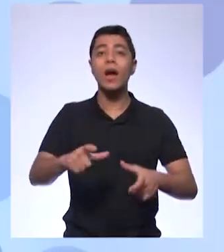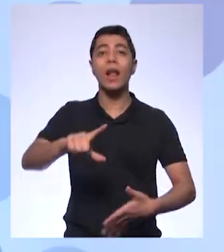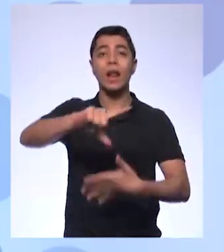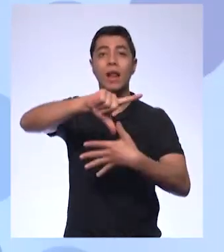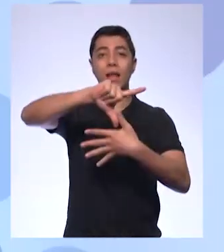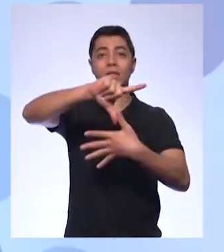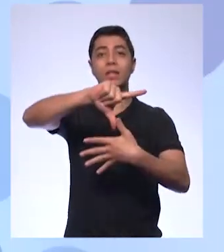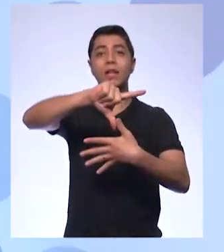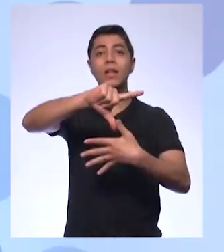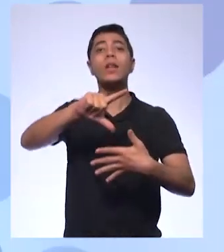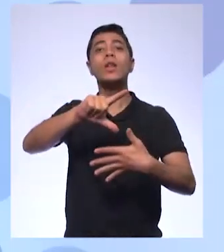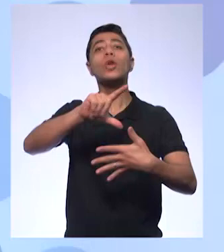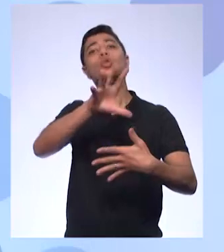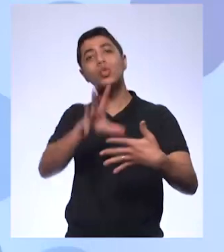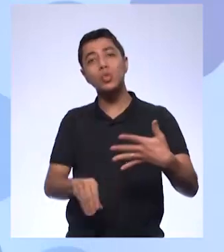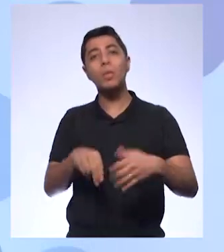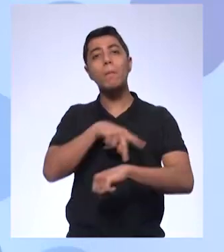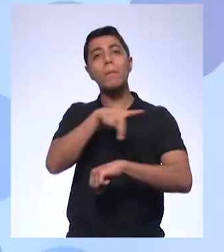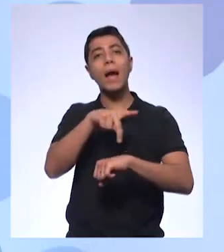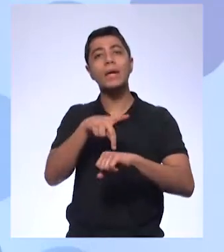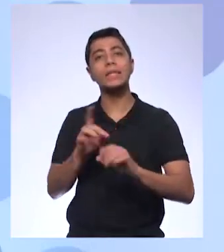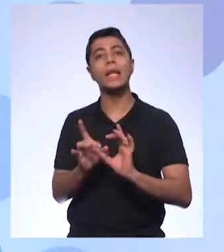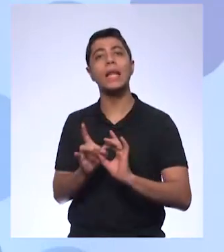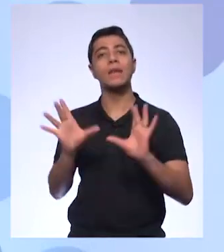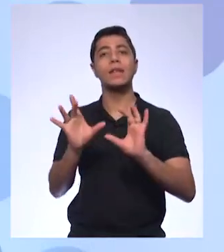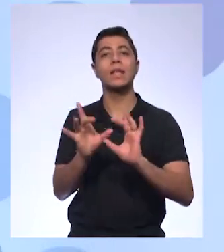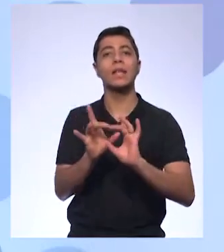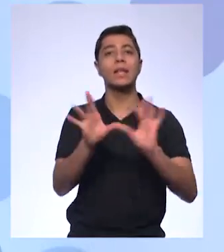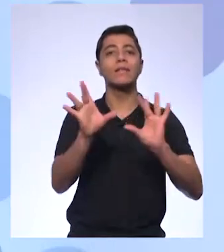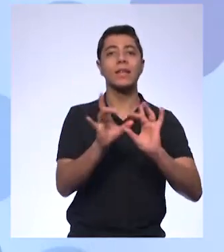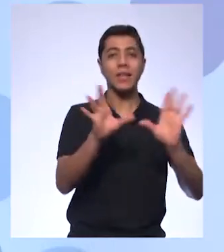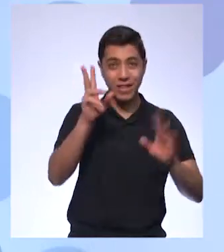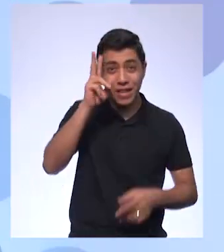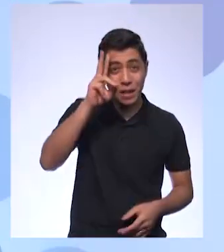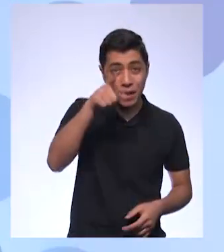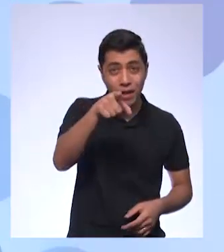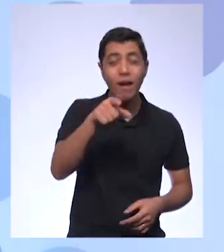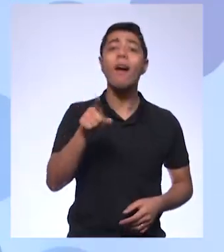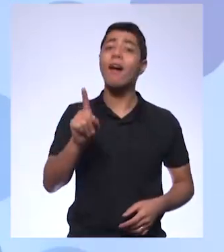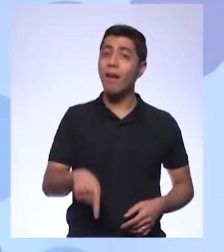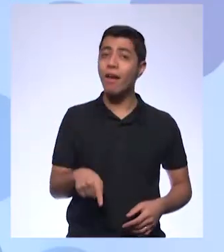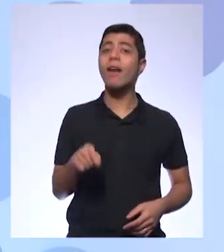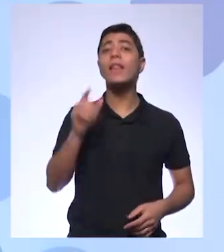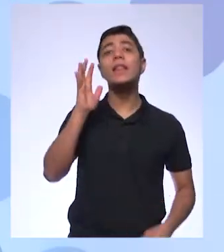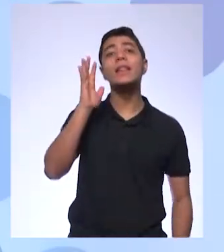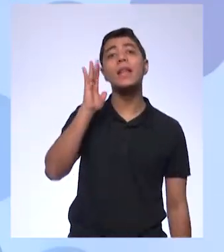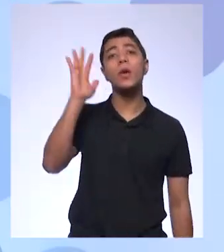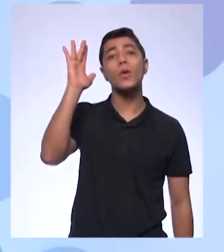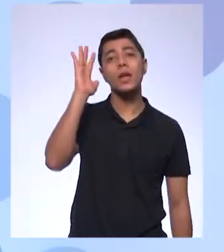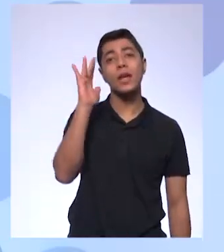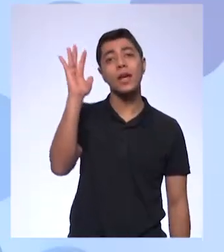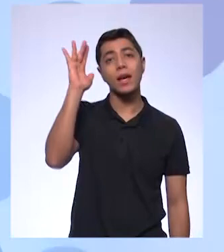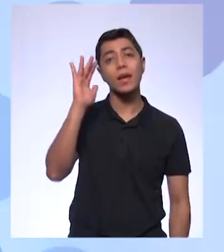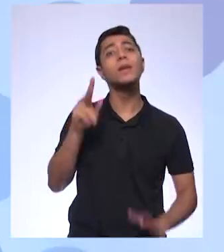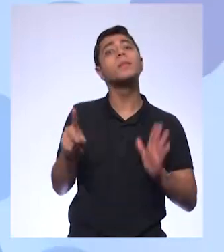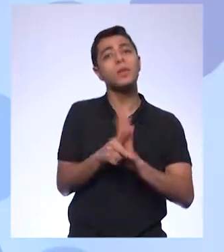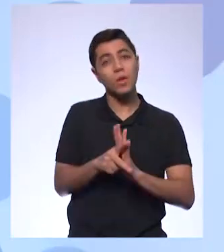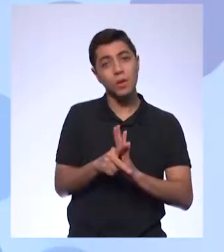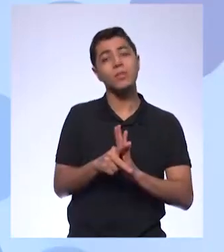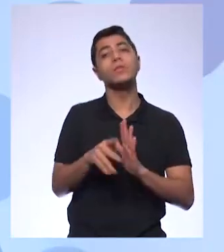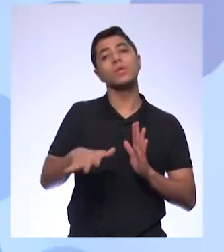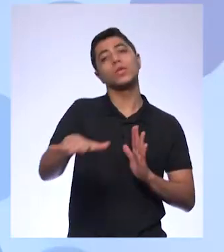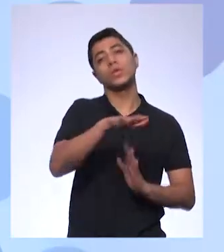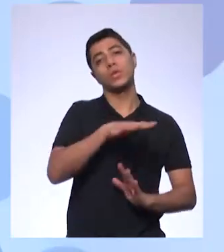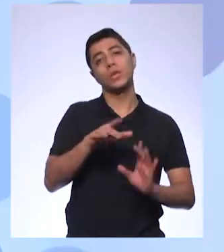Então, algumas teorias foram se desenvolvendo para fazer frente ao ideário liberalista que,